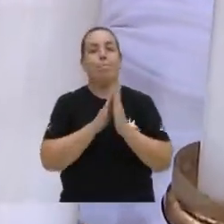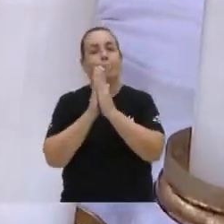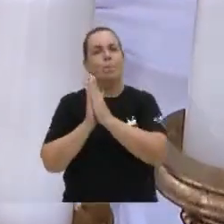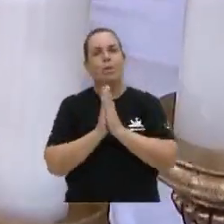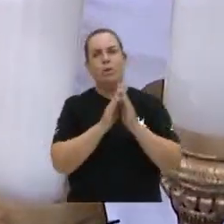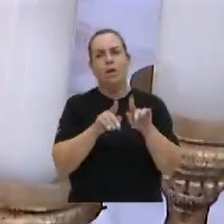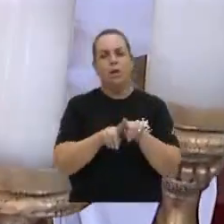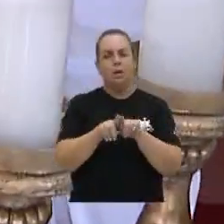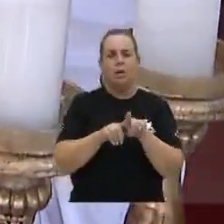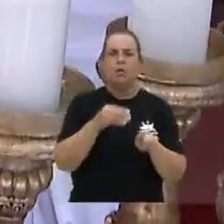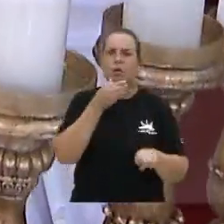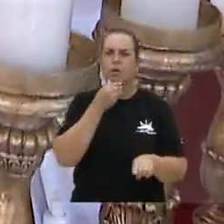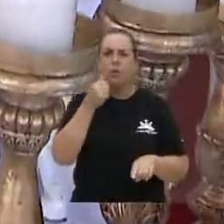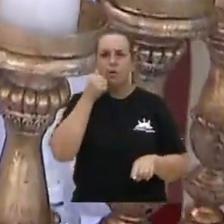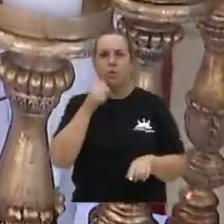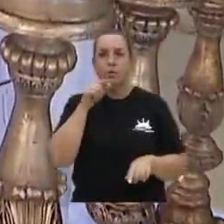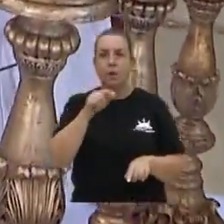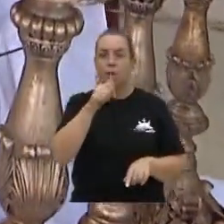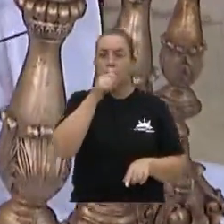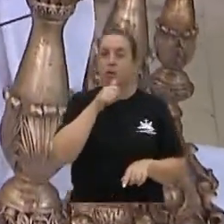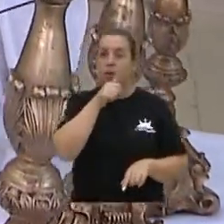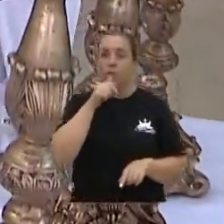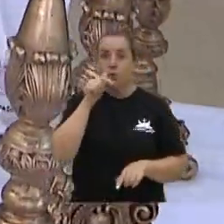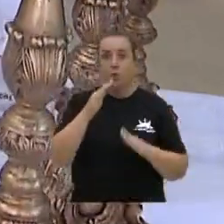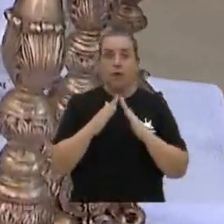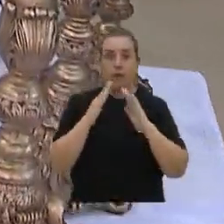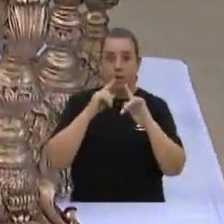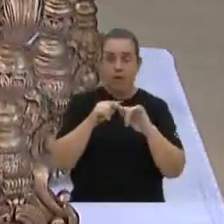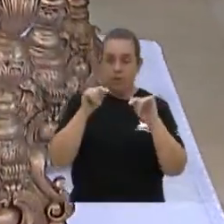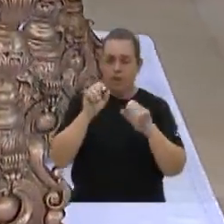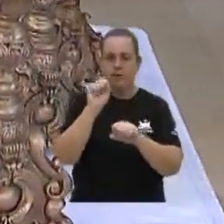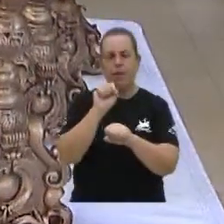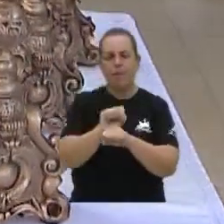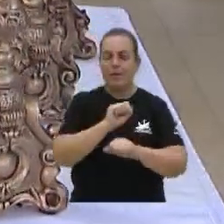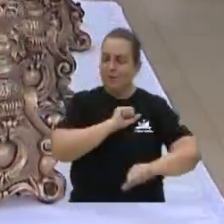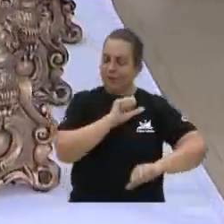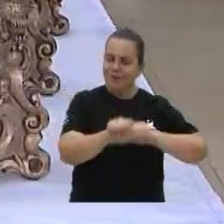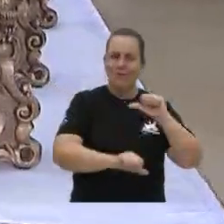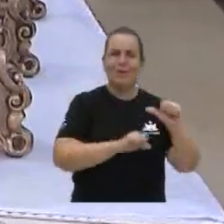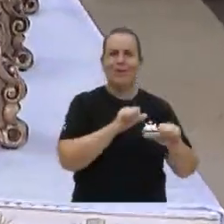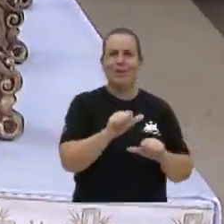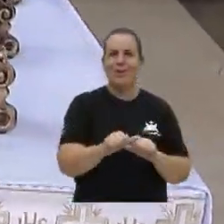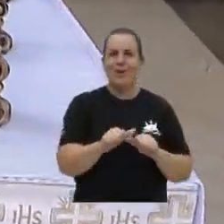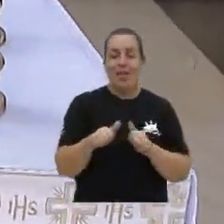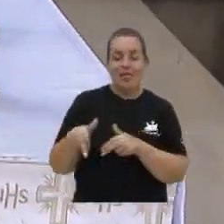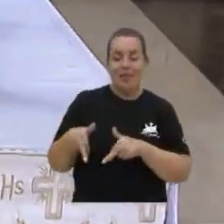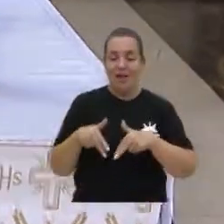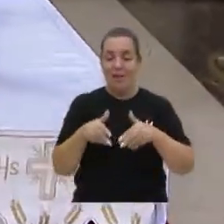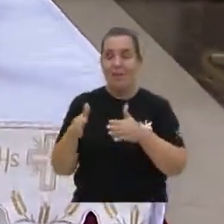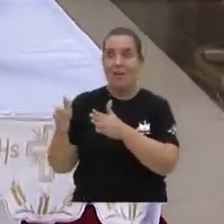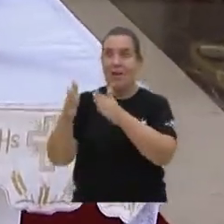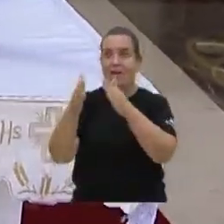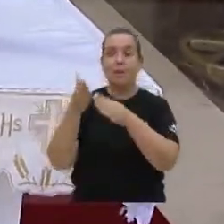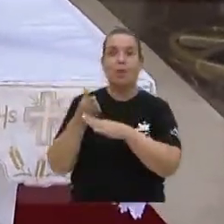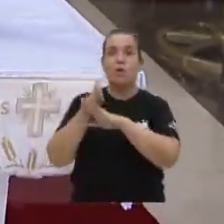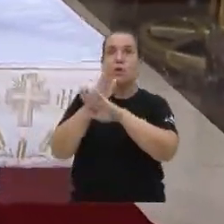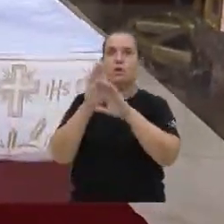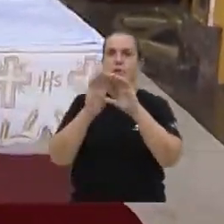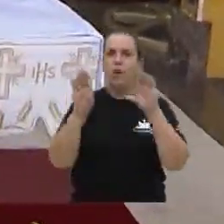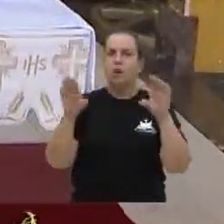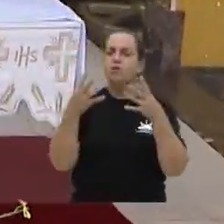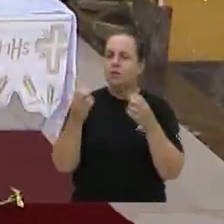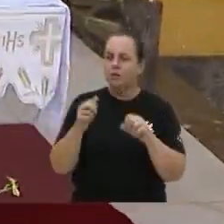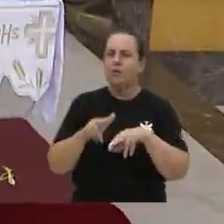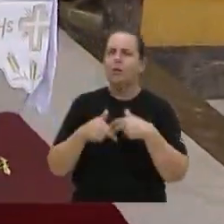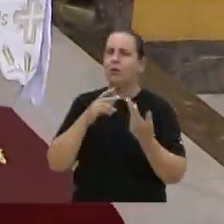Orai, irmãos e irmãs, para que o sacrifício da igreja nessa pausa restauradora na caminhada para o céu seja